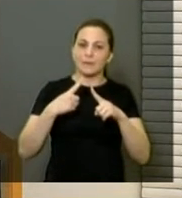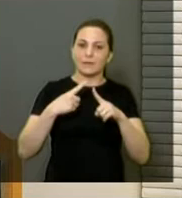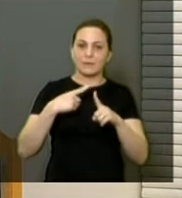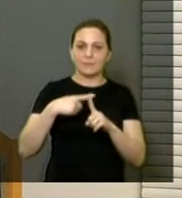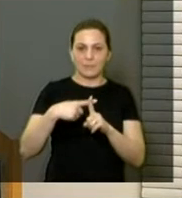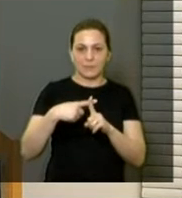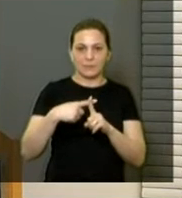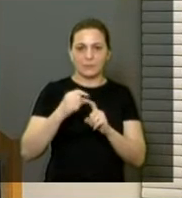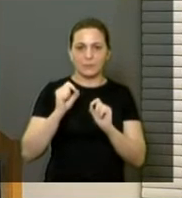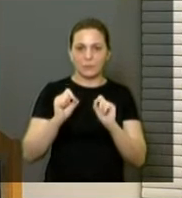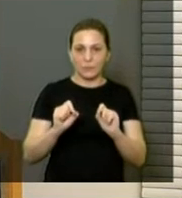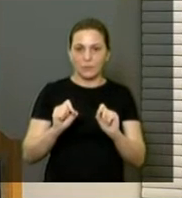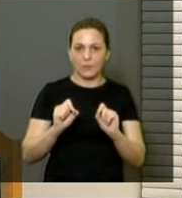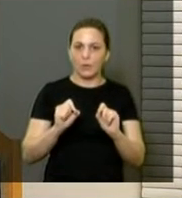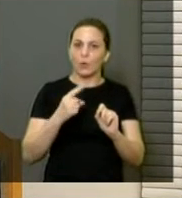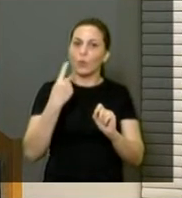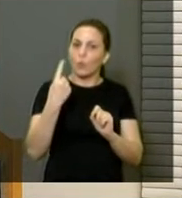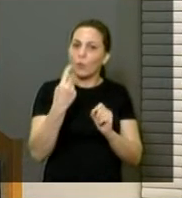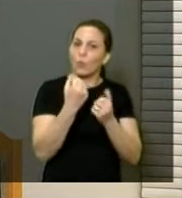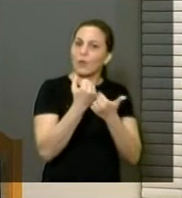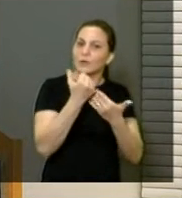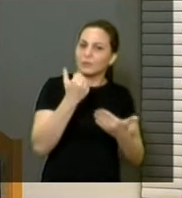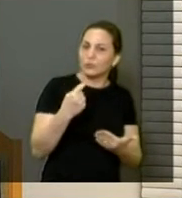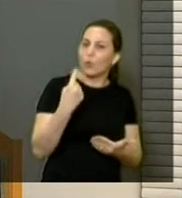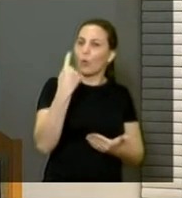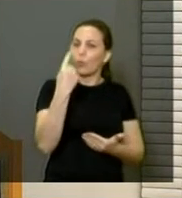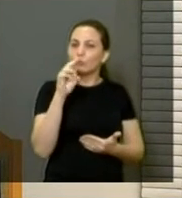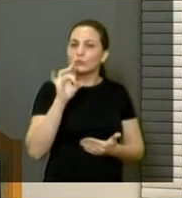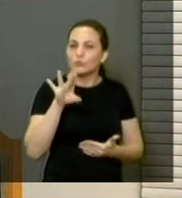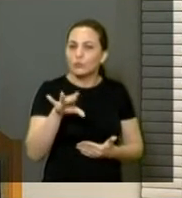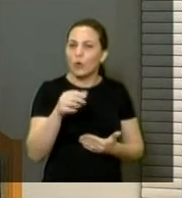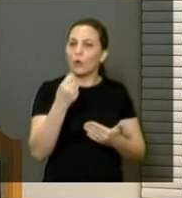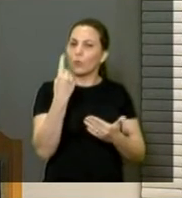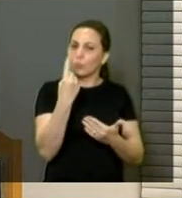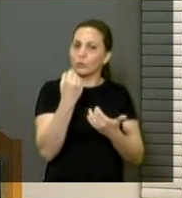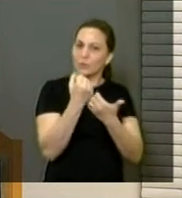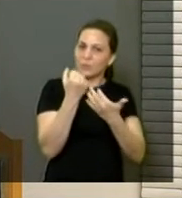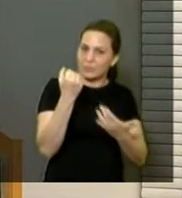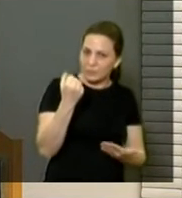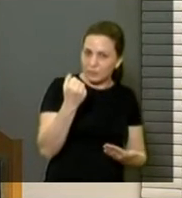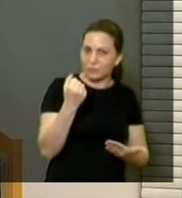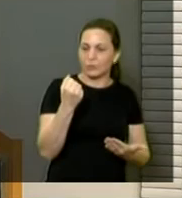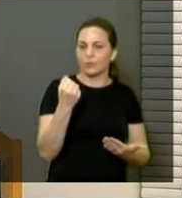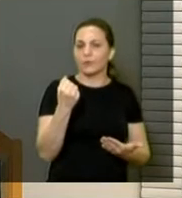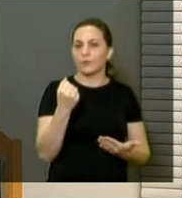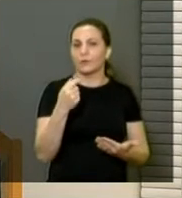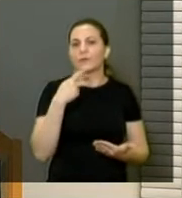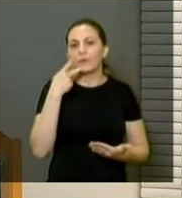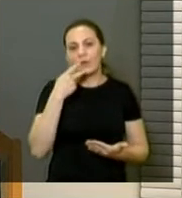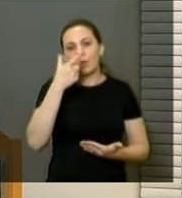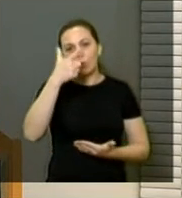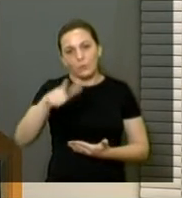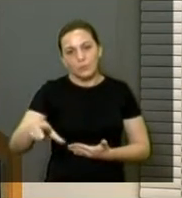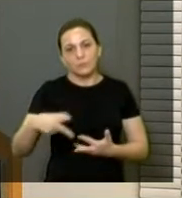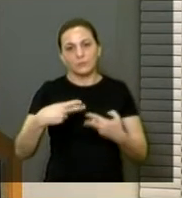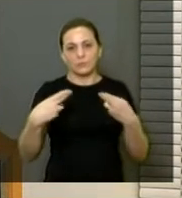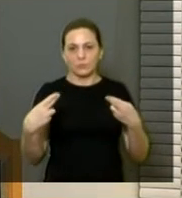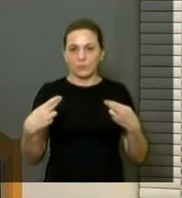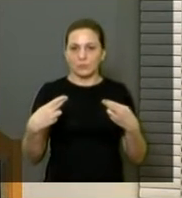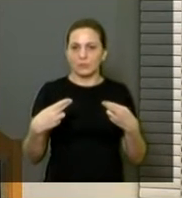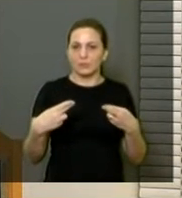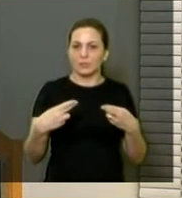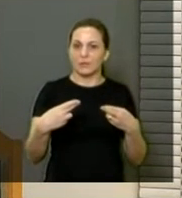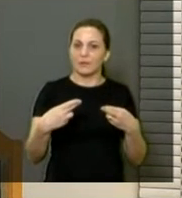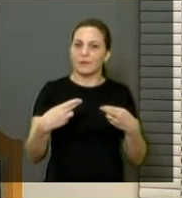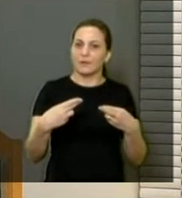coloquei um assessor no meu gabinete 1 e digo mais uma coisa também na minha